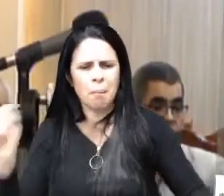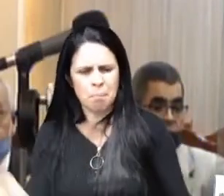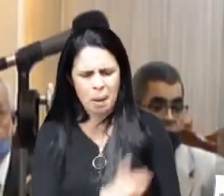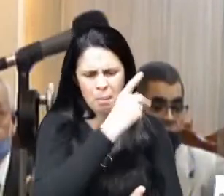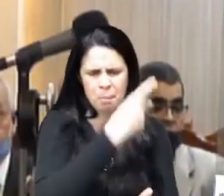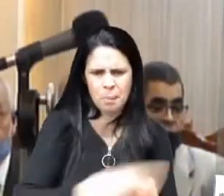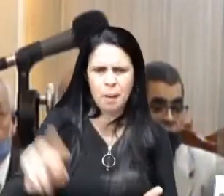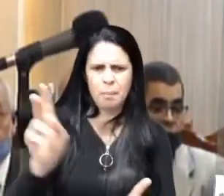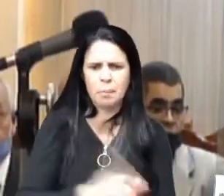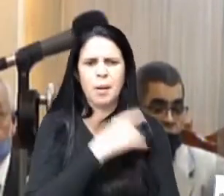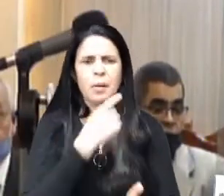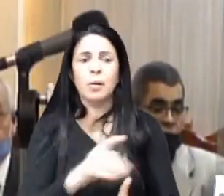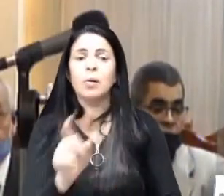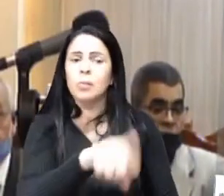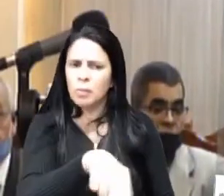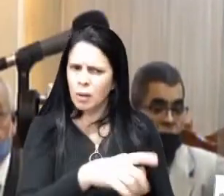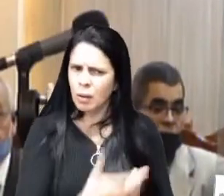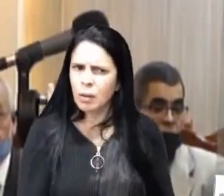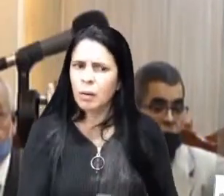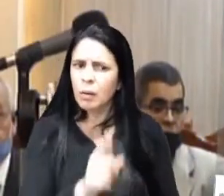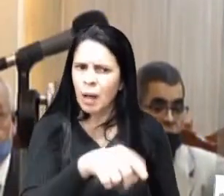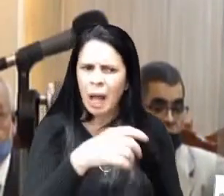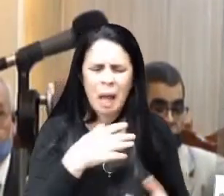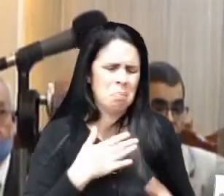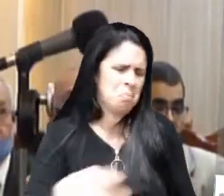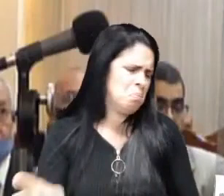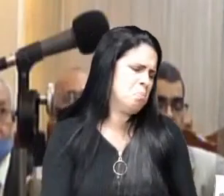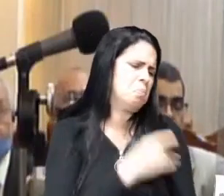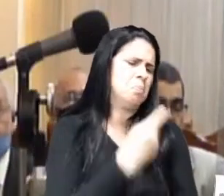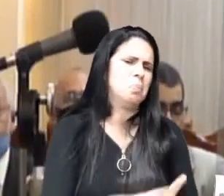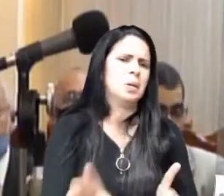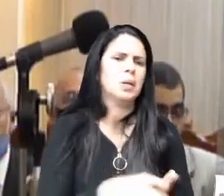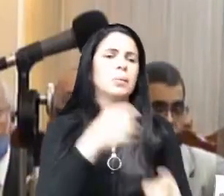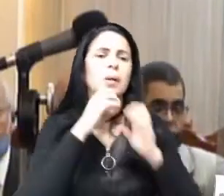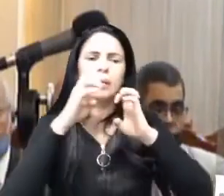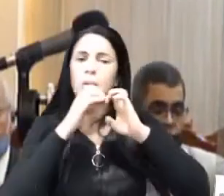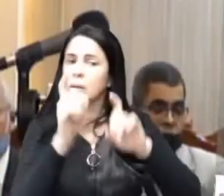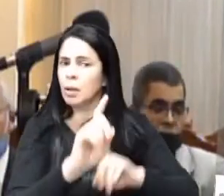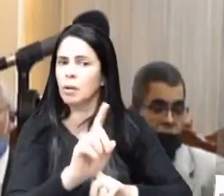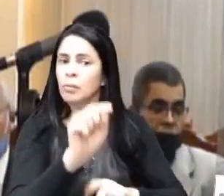por causa do evangelho. Não, você apanhou porque você afrontou.